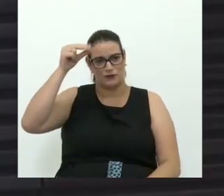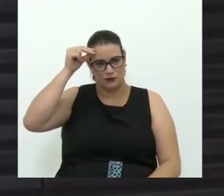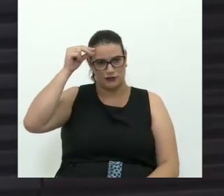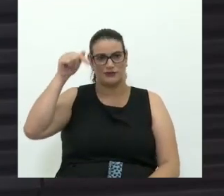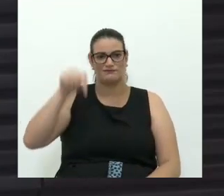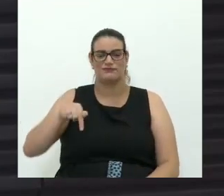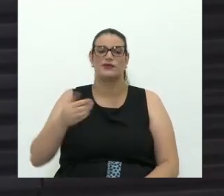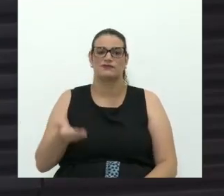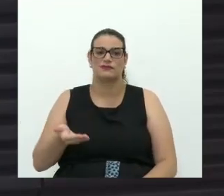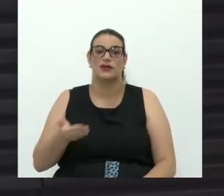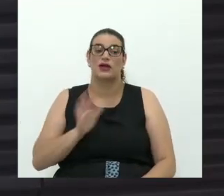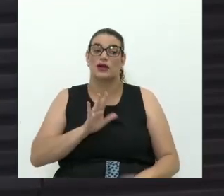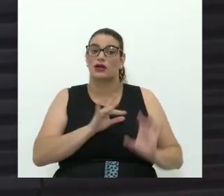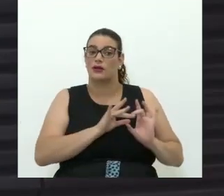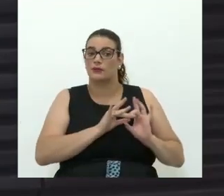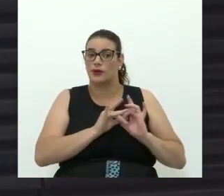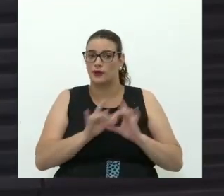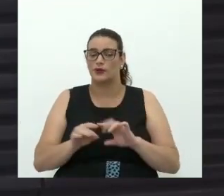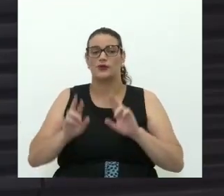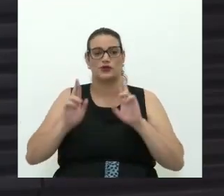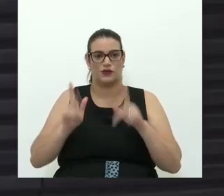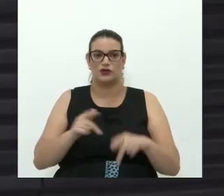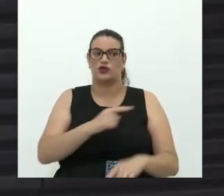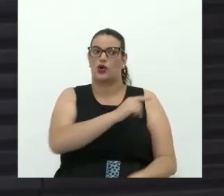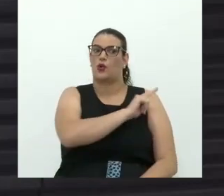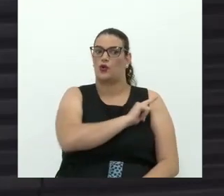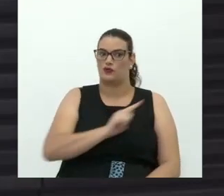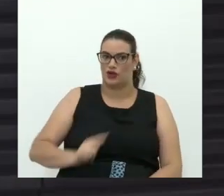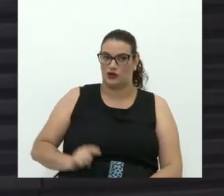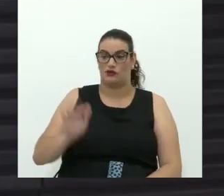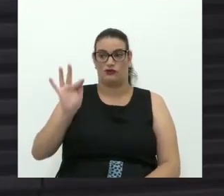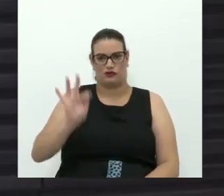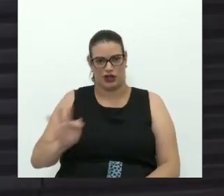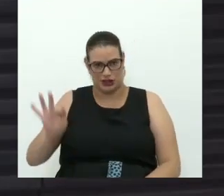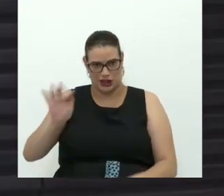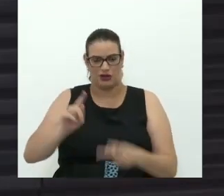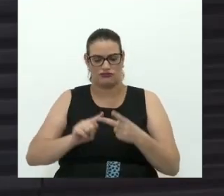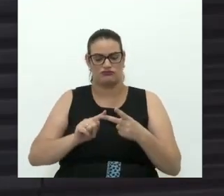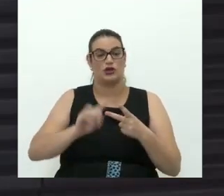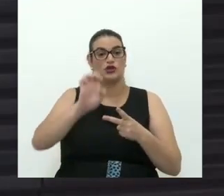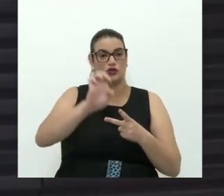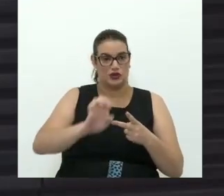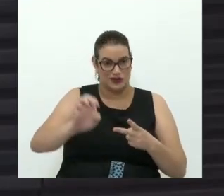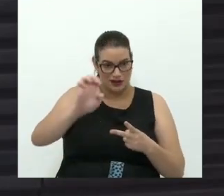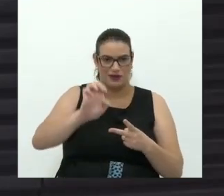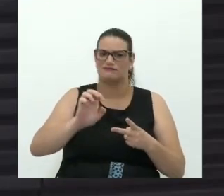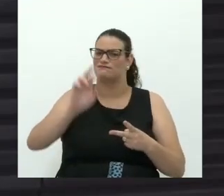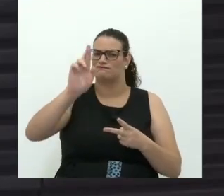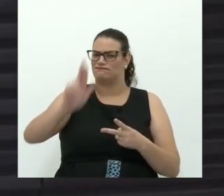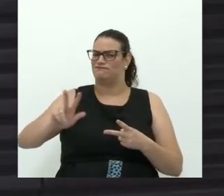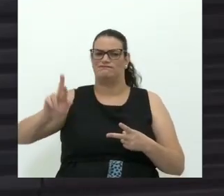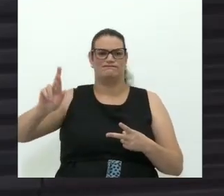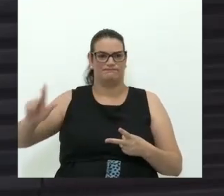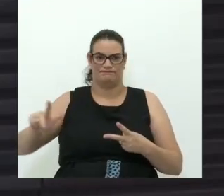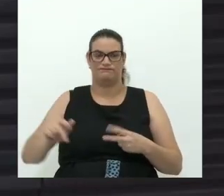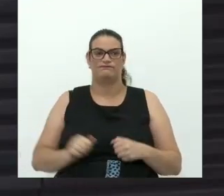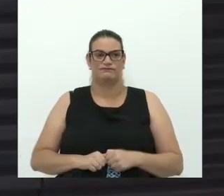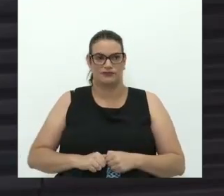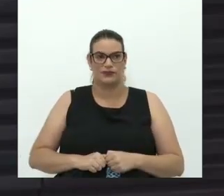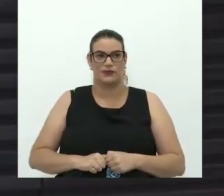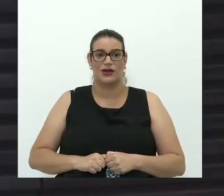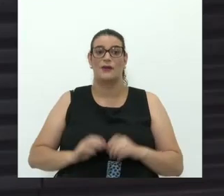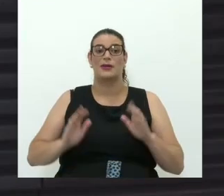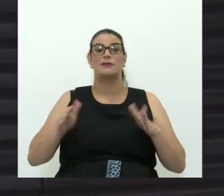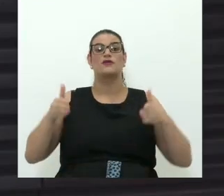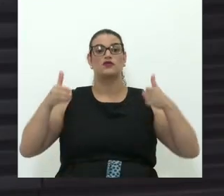um contexto totalmente diferente do Governo Federal e do Governo do Estado e querem saber gente para chegar até aqui é caminho